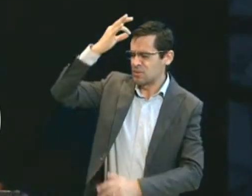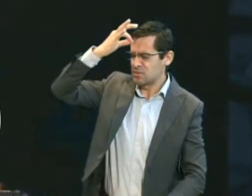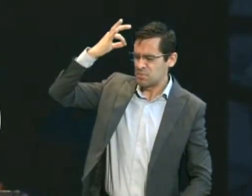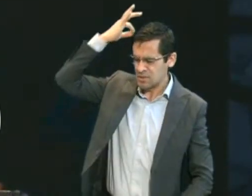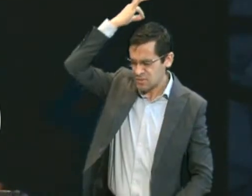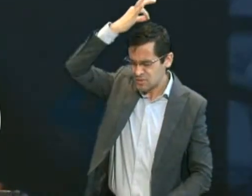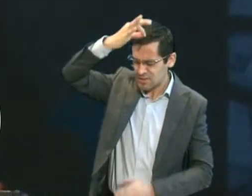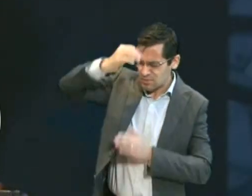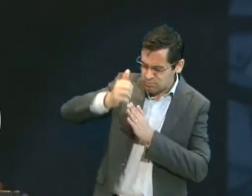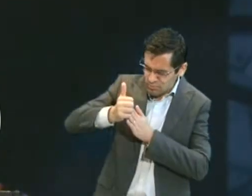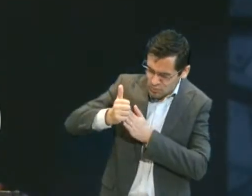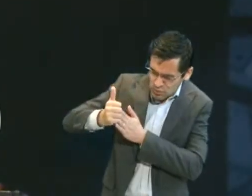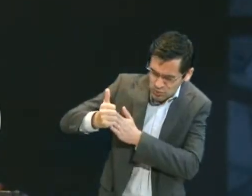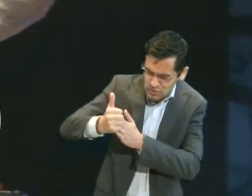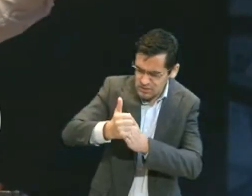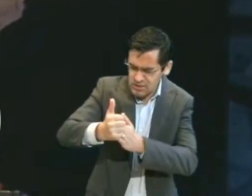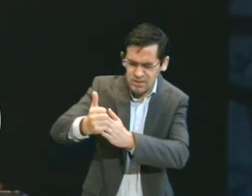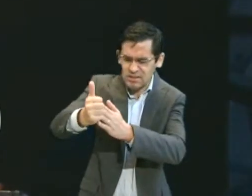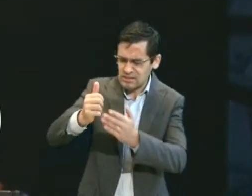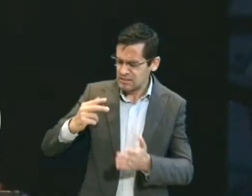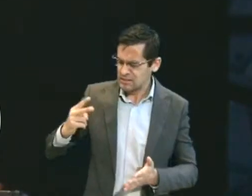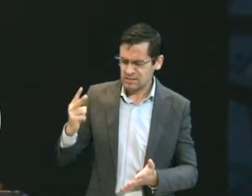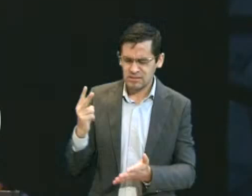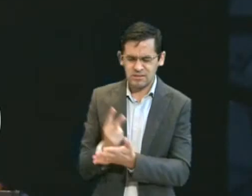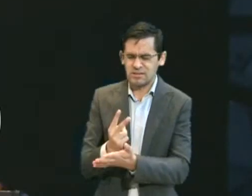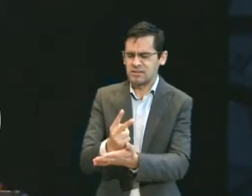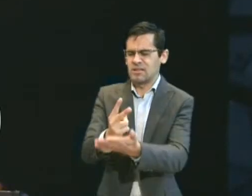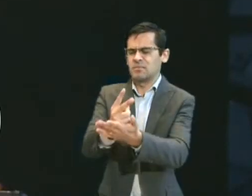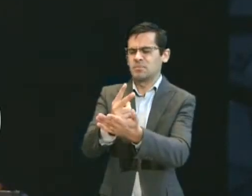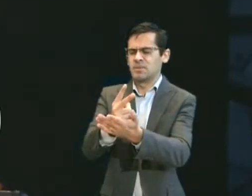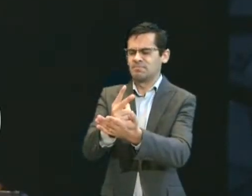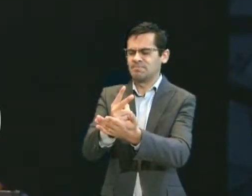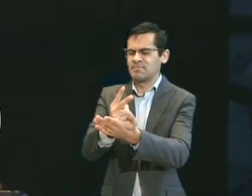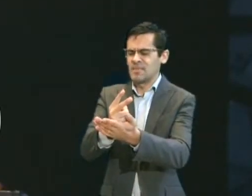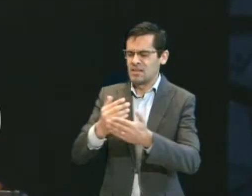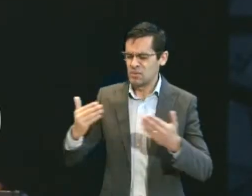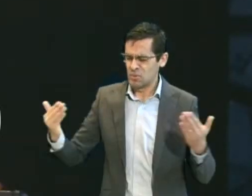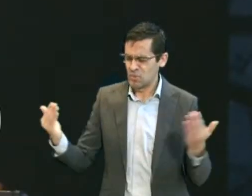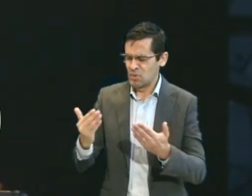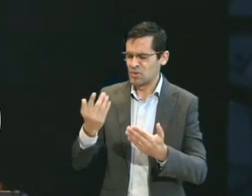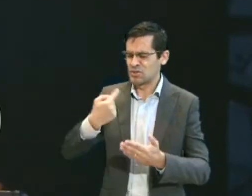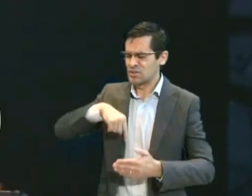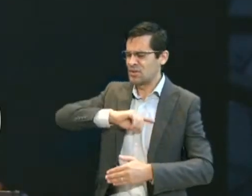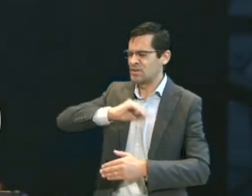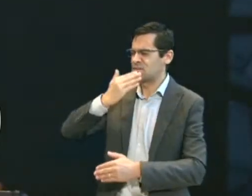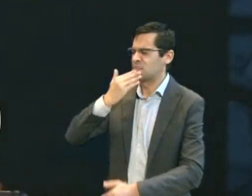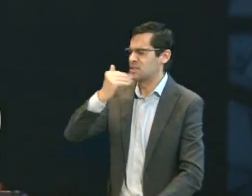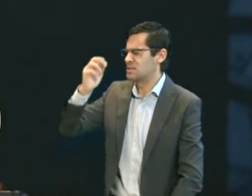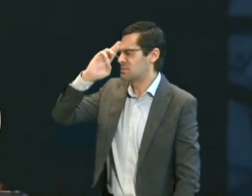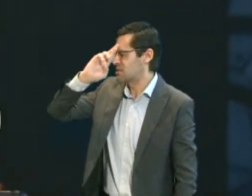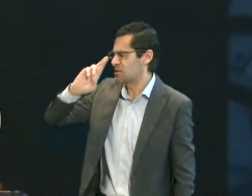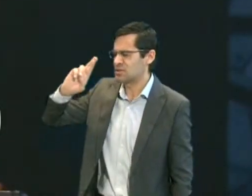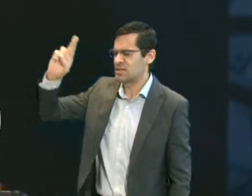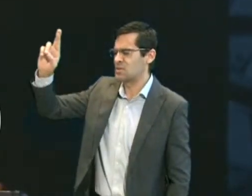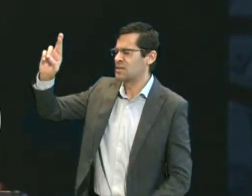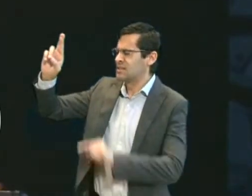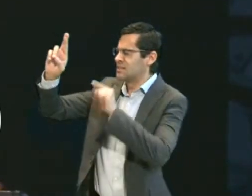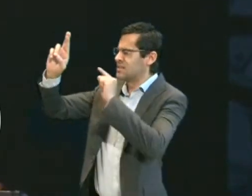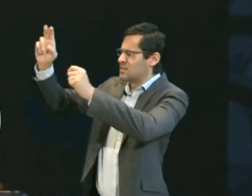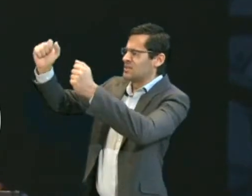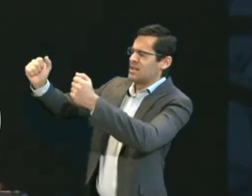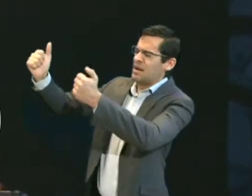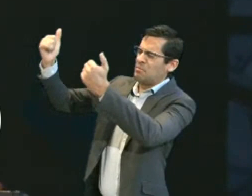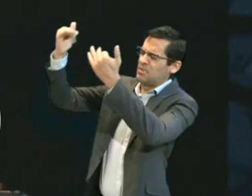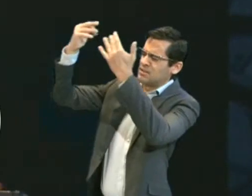nos guia, Ele é aquele que nos leva pelos caminhos da vida. Hoje nós pedimos a bênção